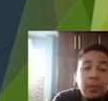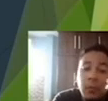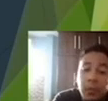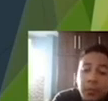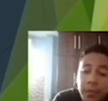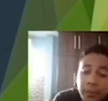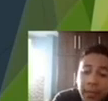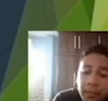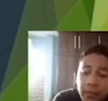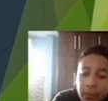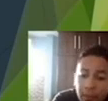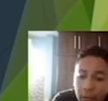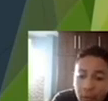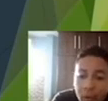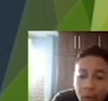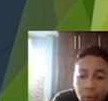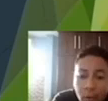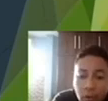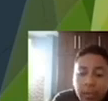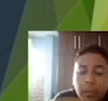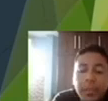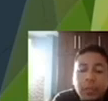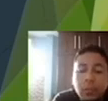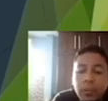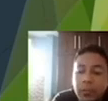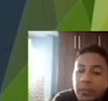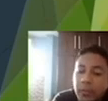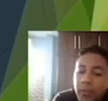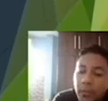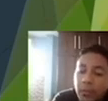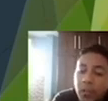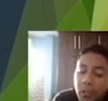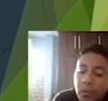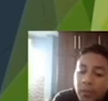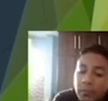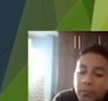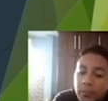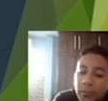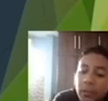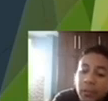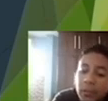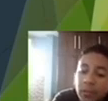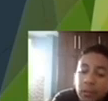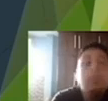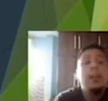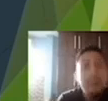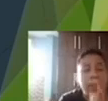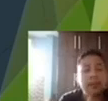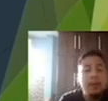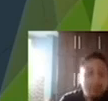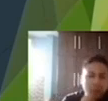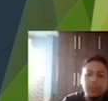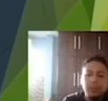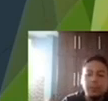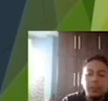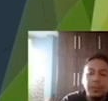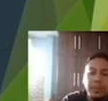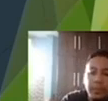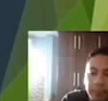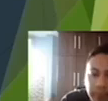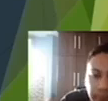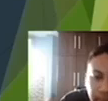frações equivalentes cujo denominador seja igual. Quer ver? Olha esse exemplo aqui.